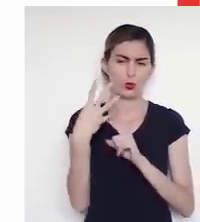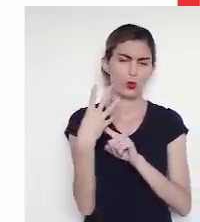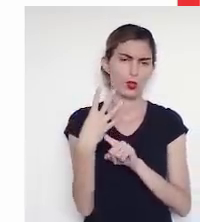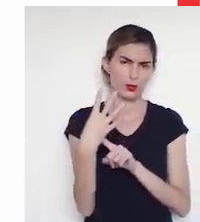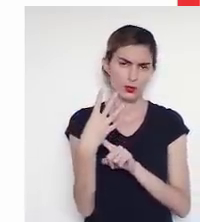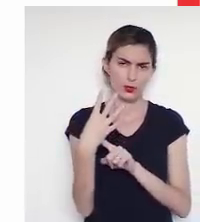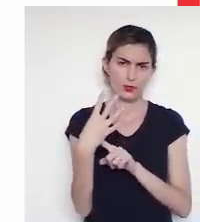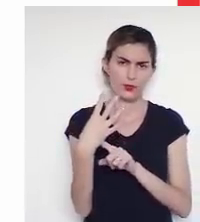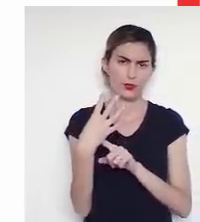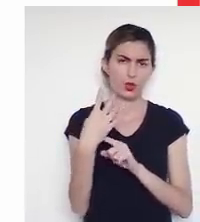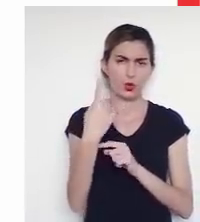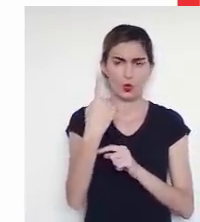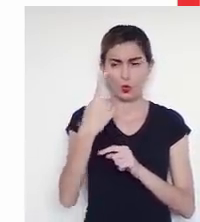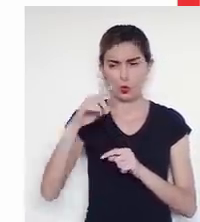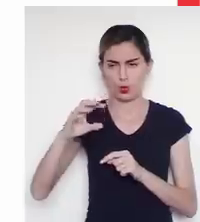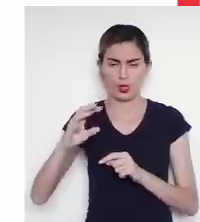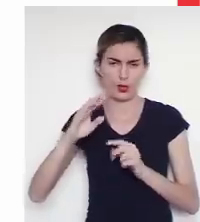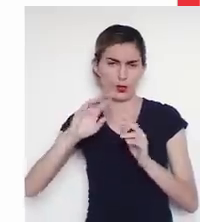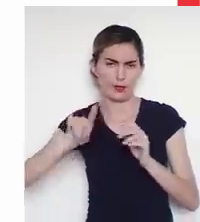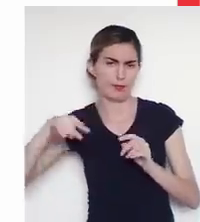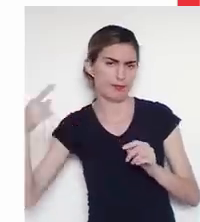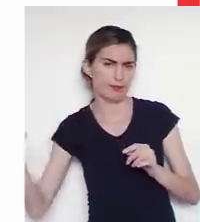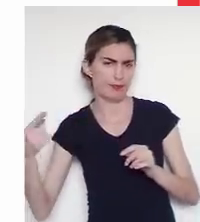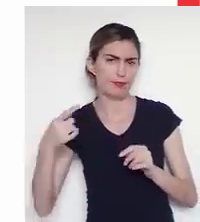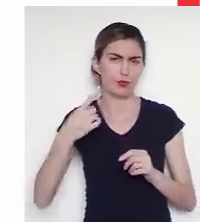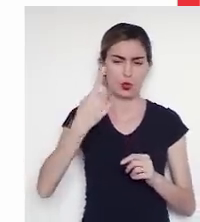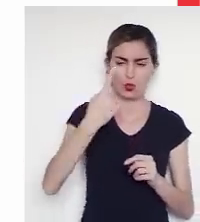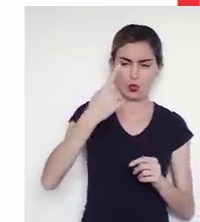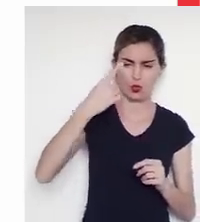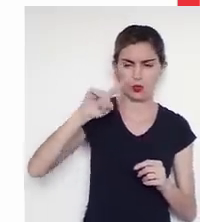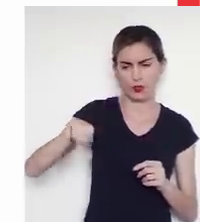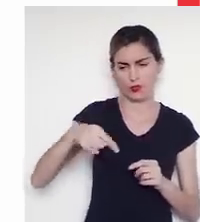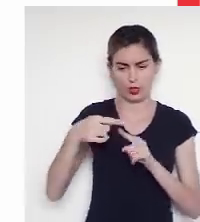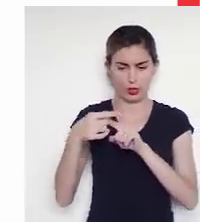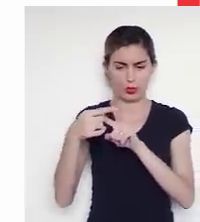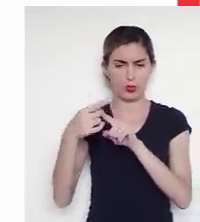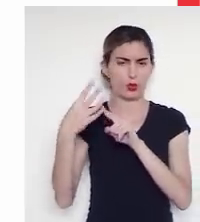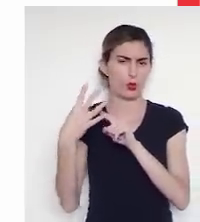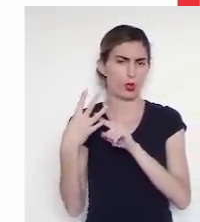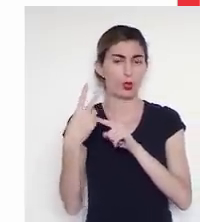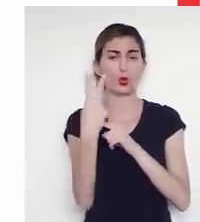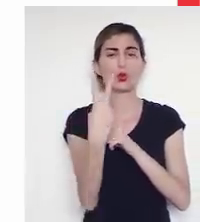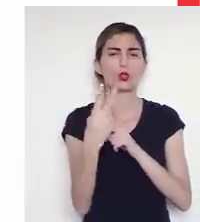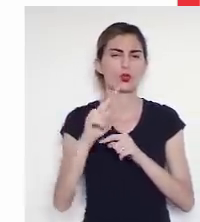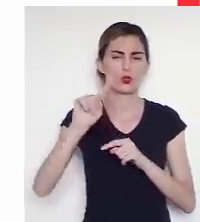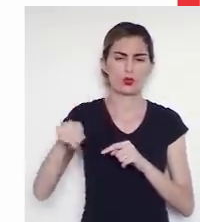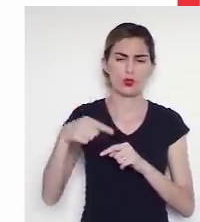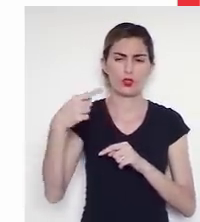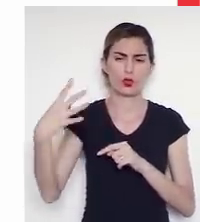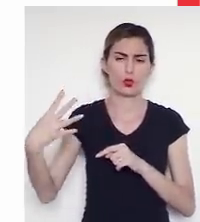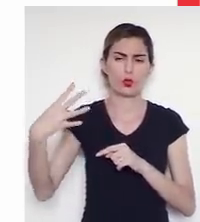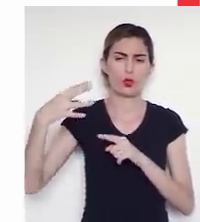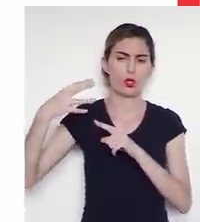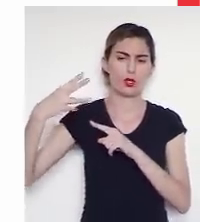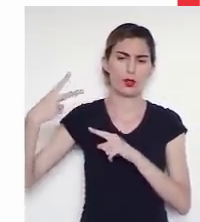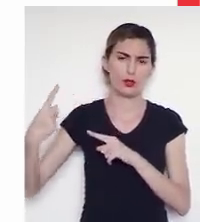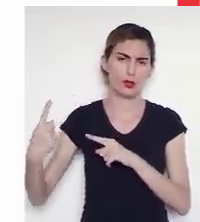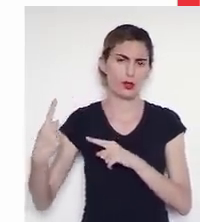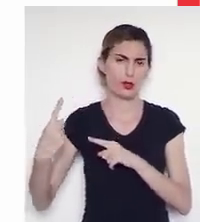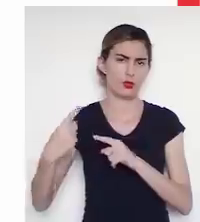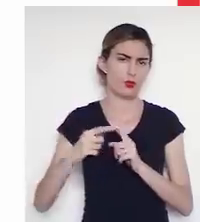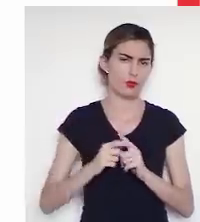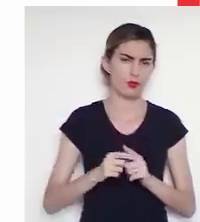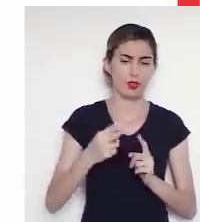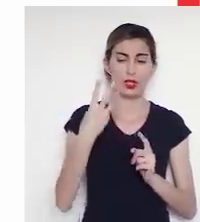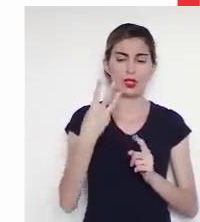Esse número com aproximação de uma casa decimal, 1,4. Com 2 casas, 1,41.